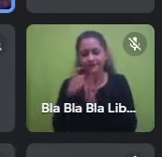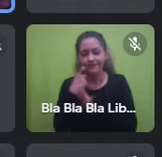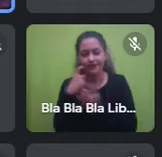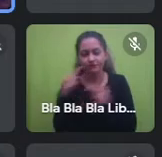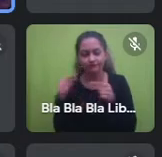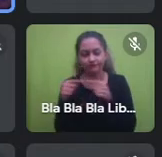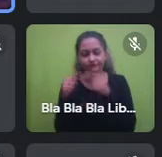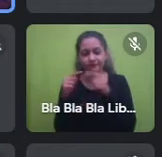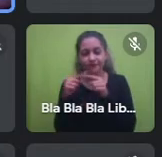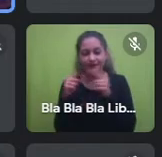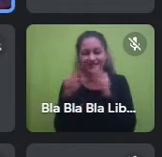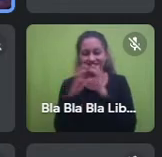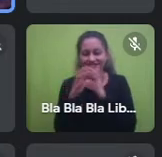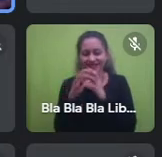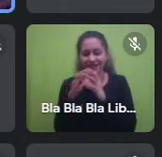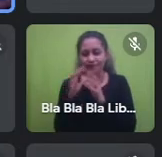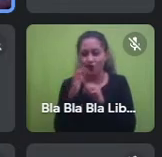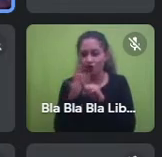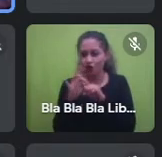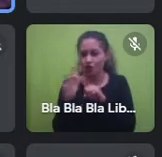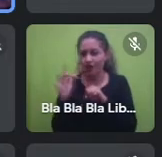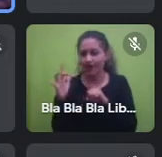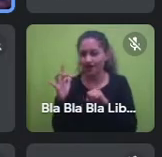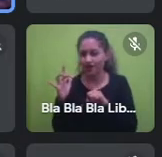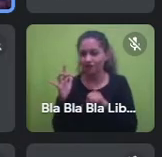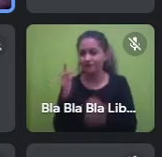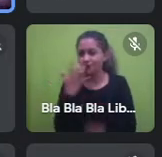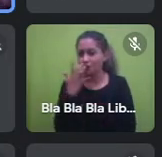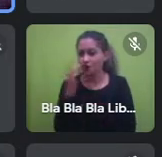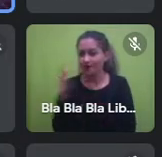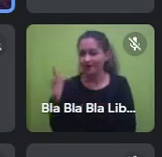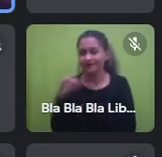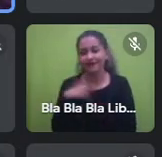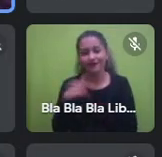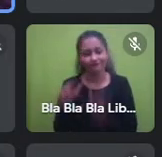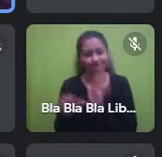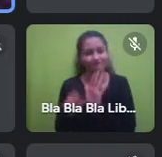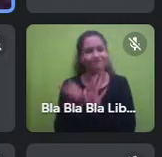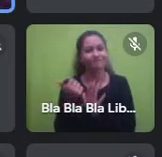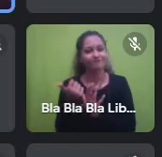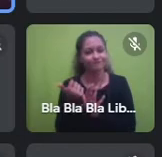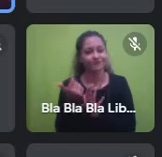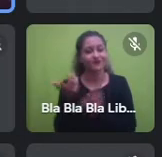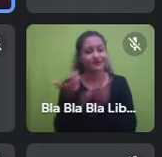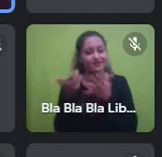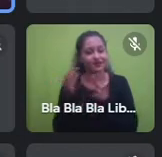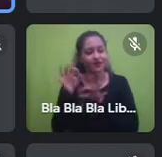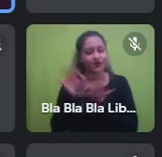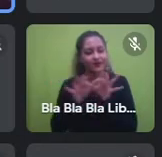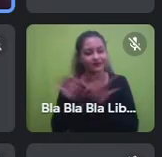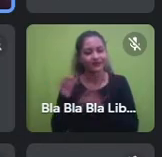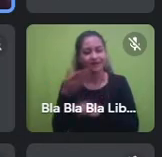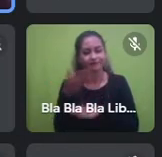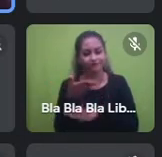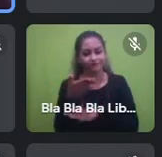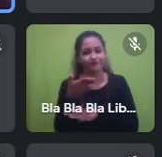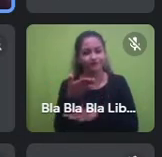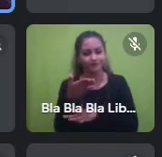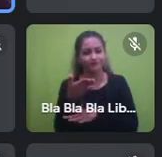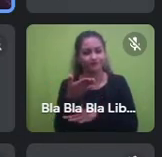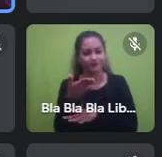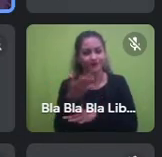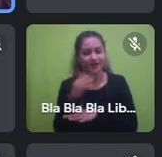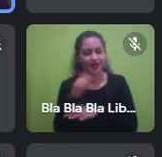mas cérebro dourado é a primeira vez. Eu gostaria muito de localizar esse ouro, né,